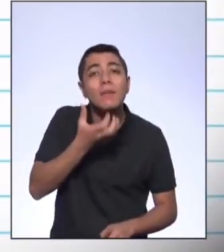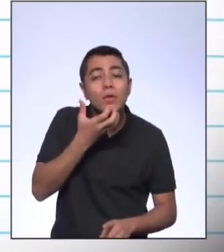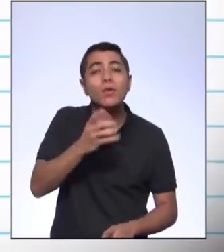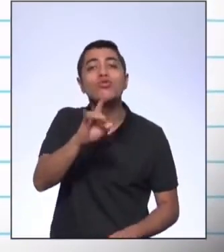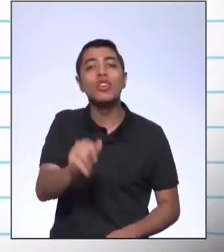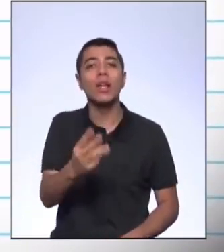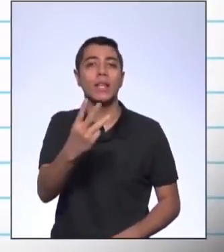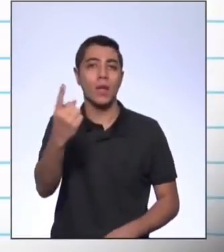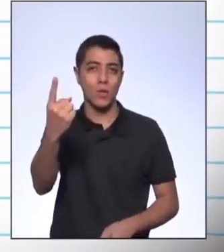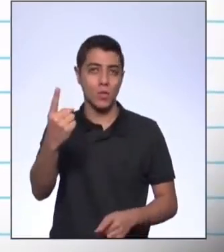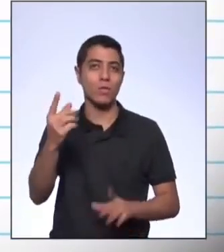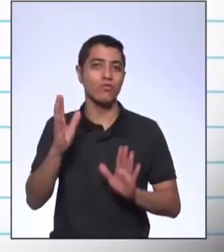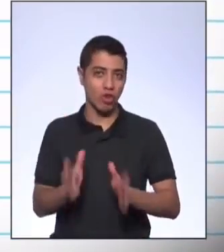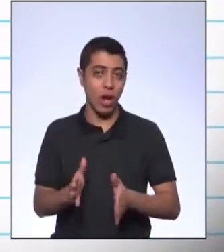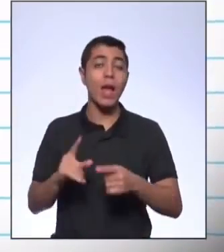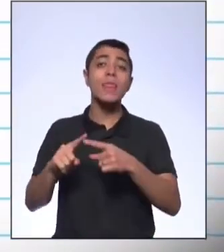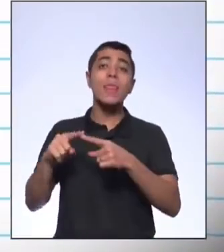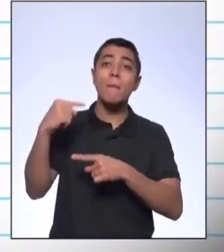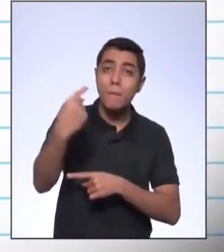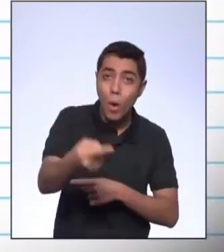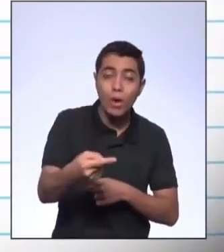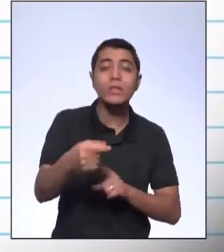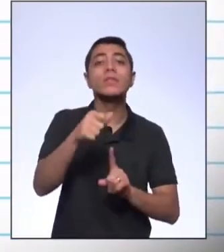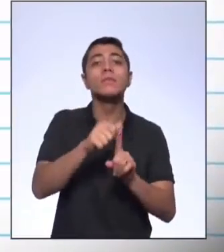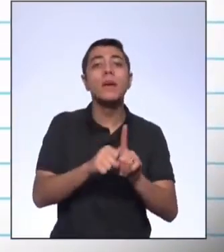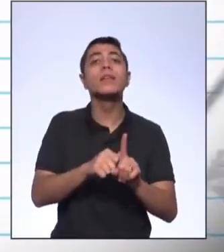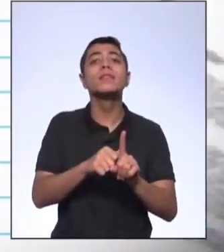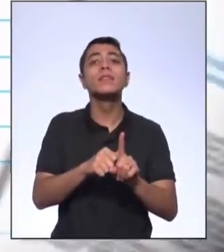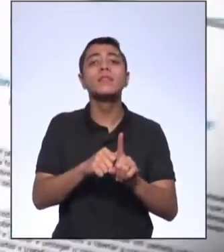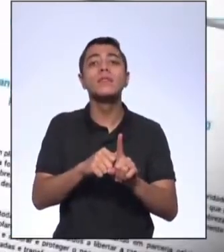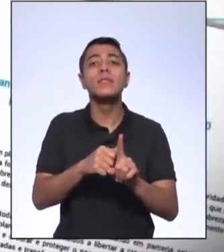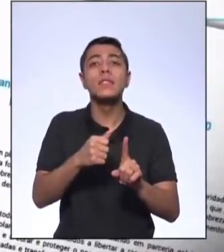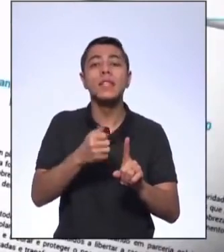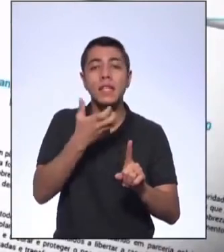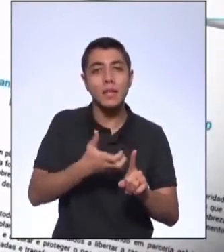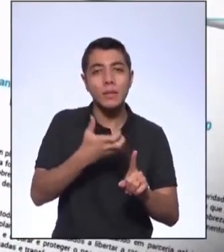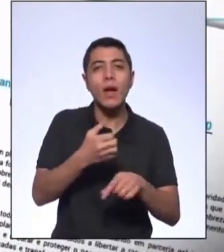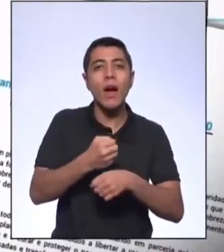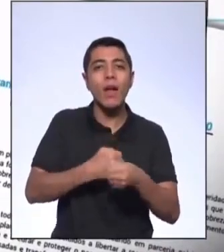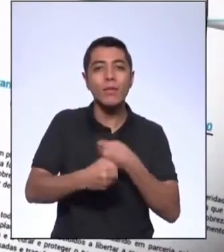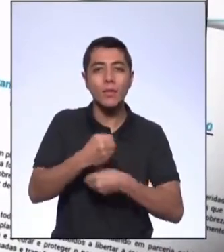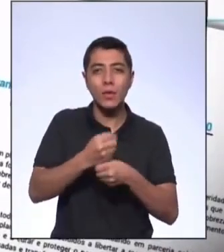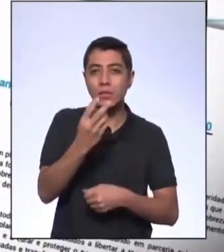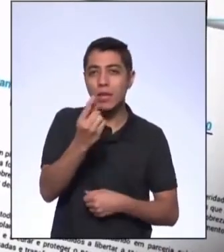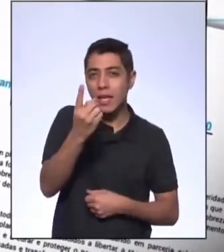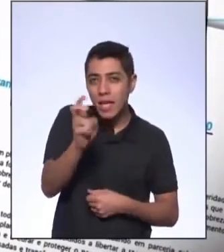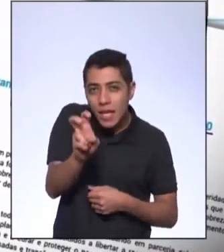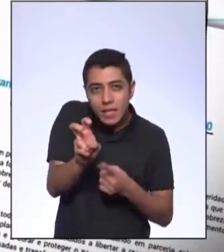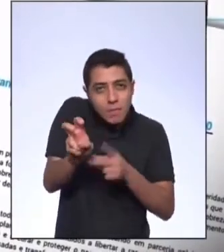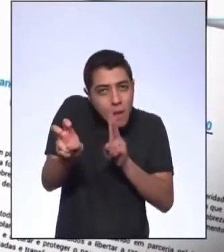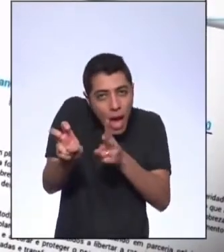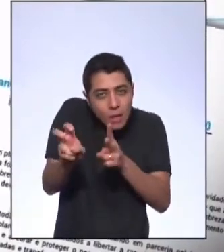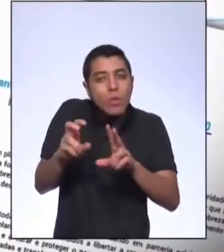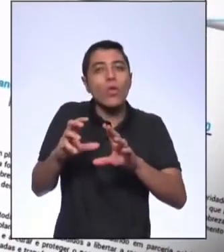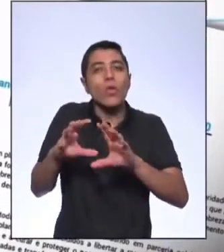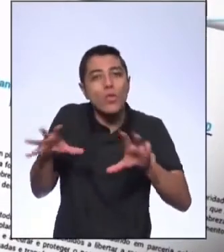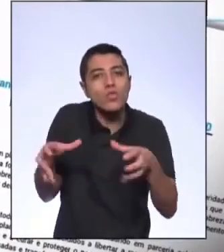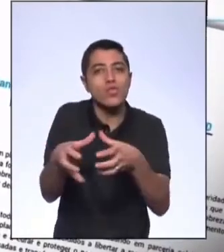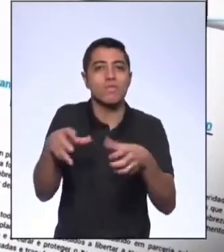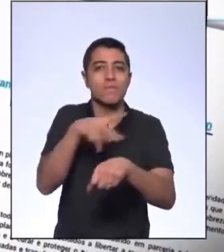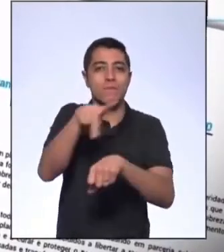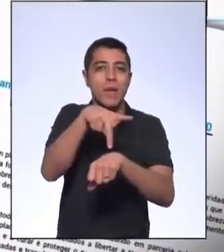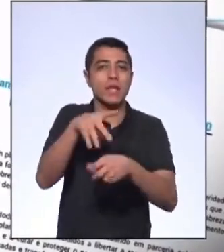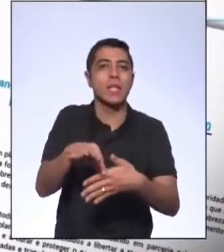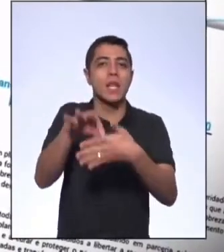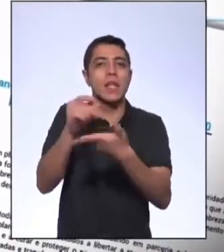mundiais em 25 de Setembro de 2015 agenda 2030 ela consiste em um plano de ação colaborativa